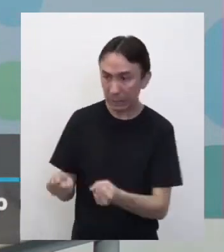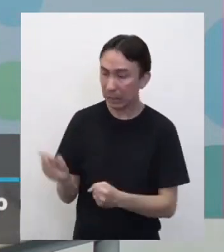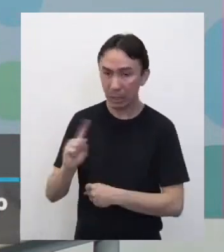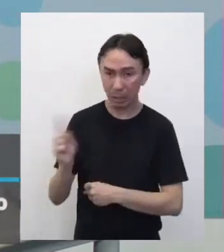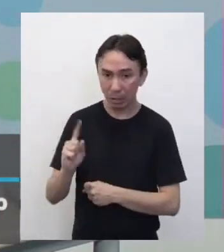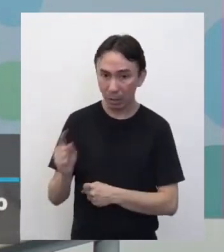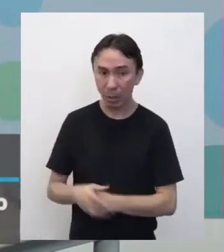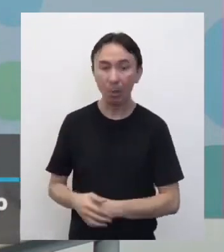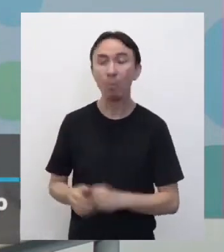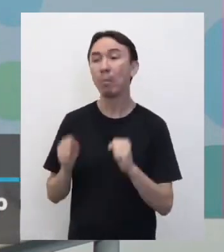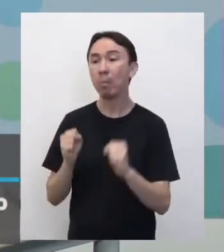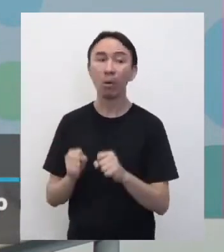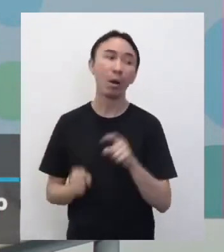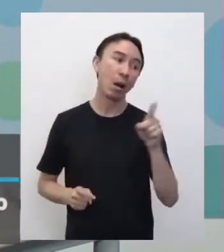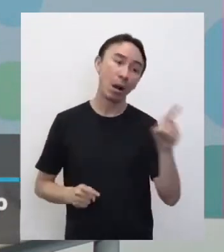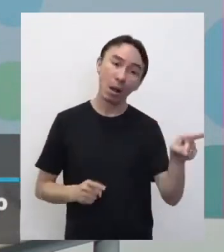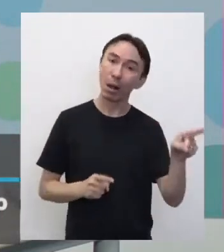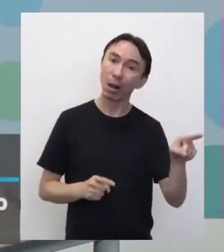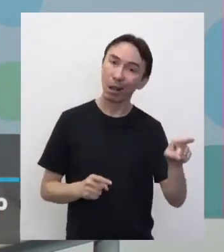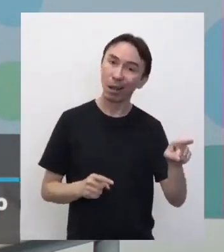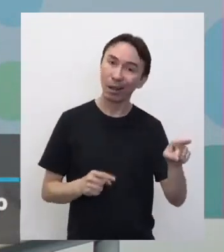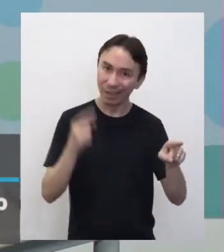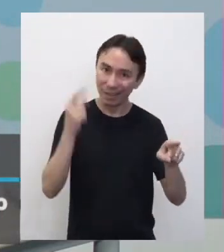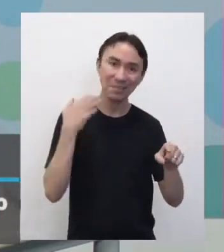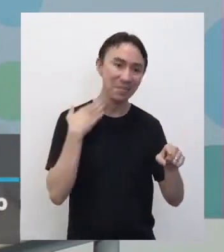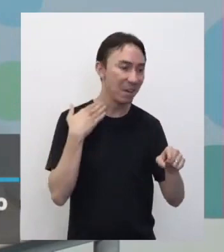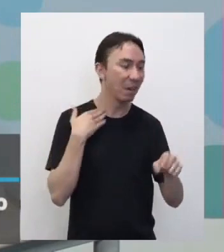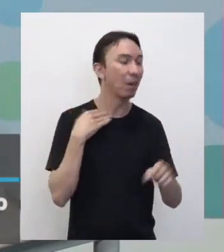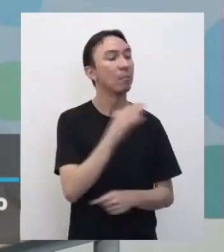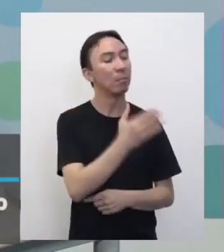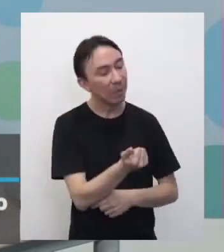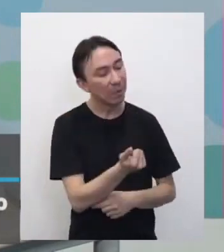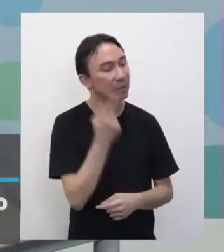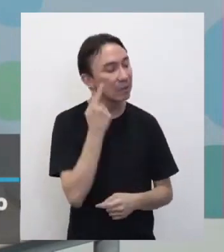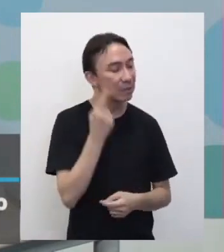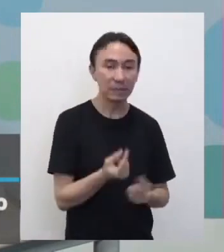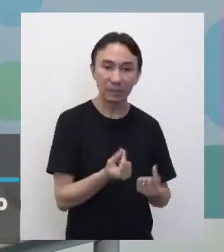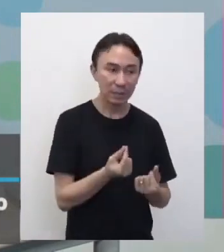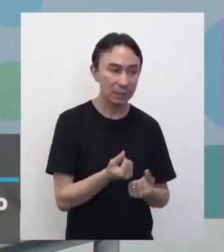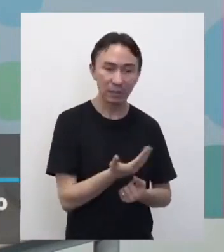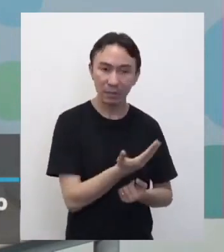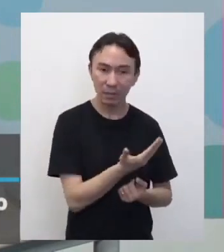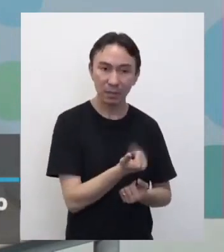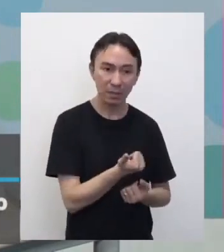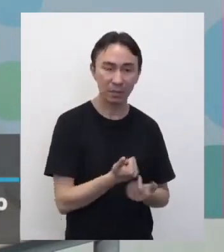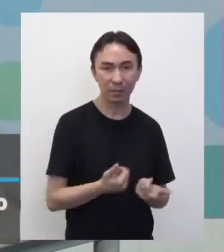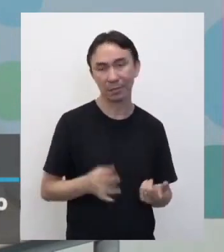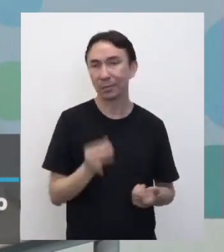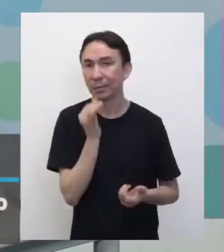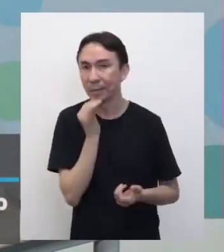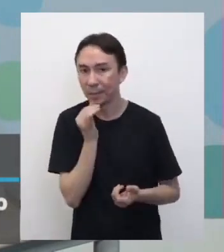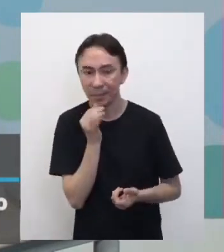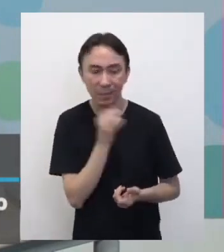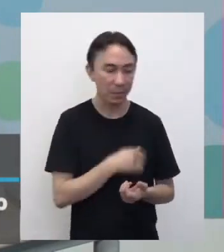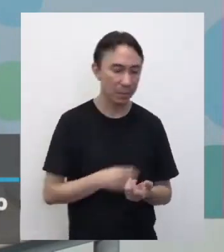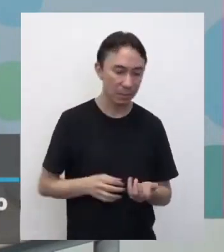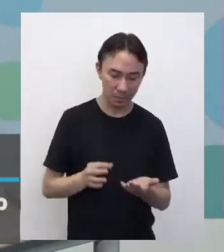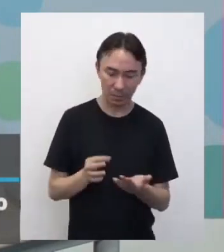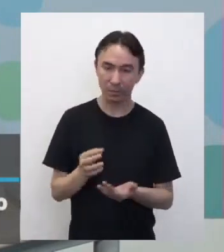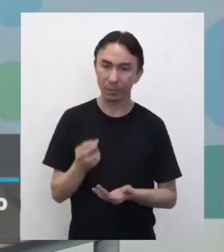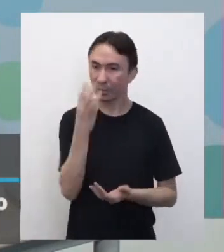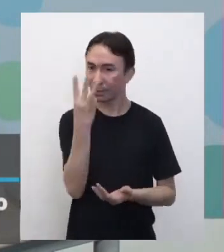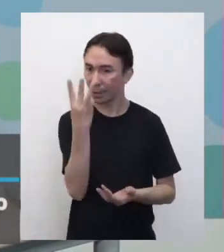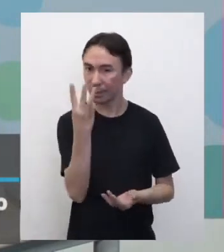com o cambista pela moeda local. E aí o cambista ganhava dinheiro como? Se eu tenho 3 moedas, né, e eu